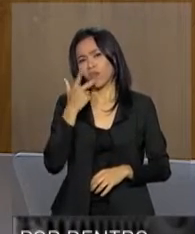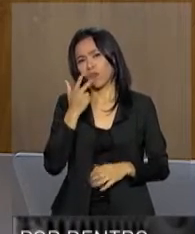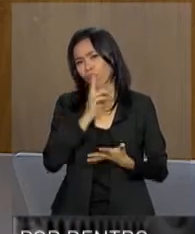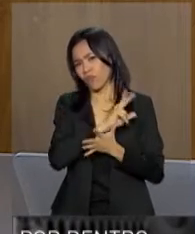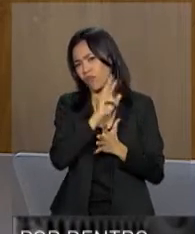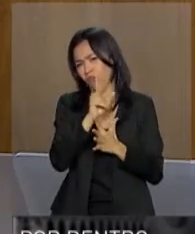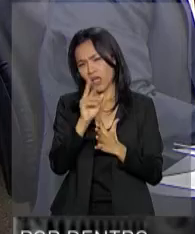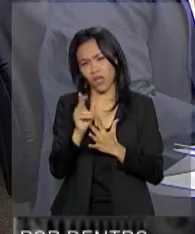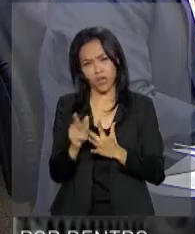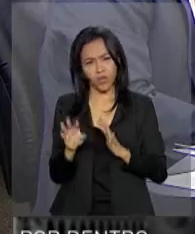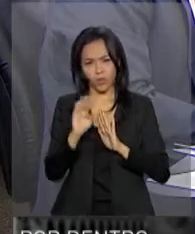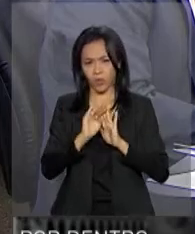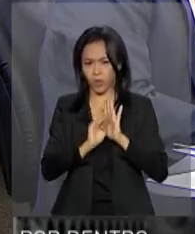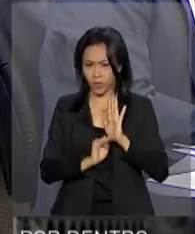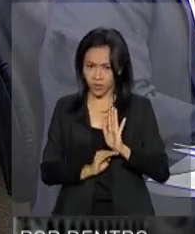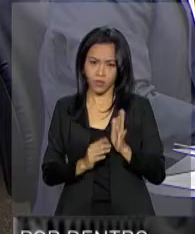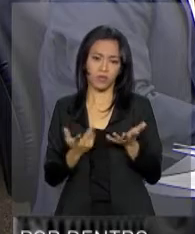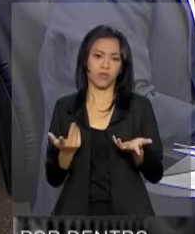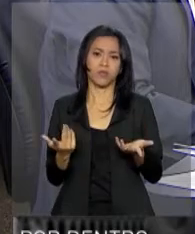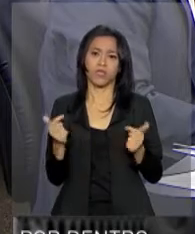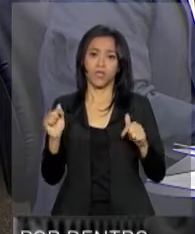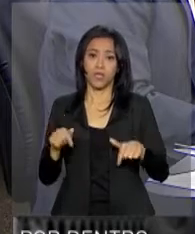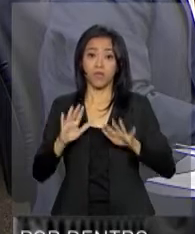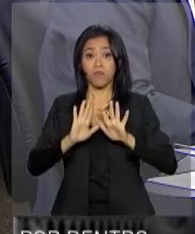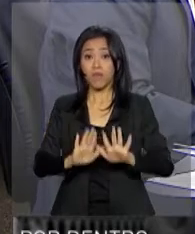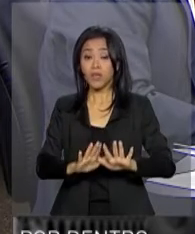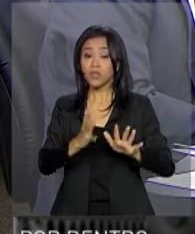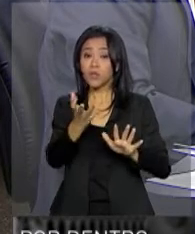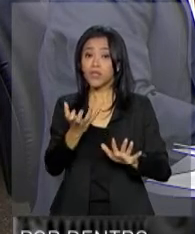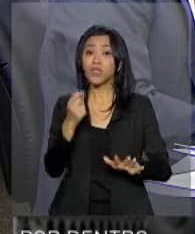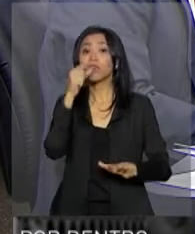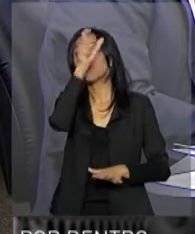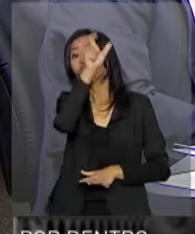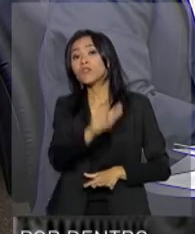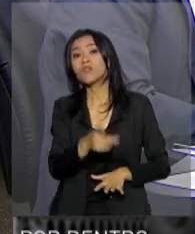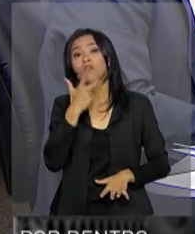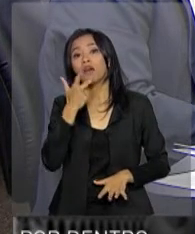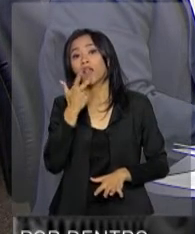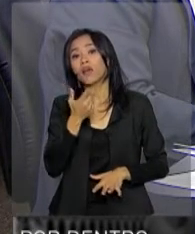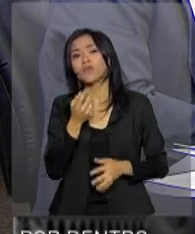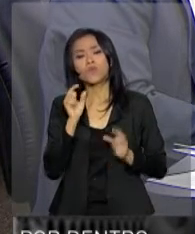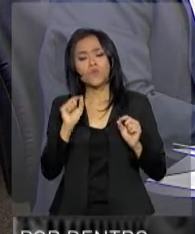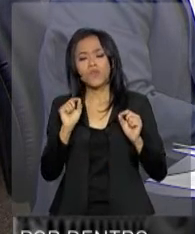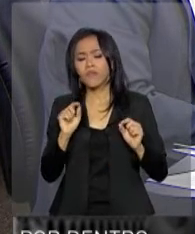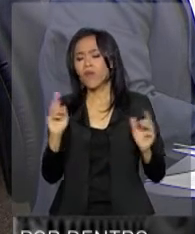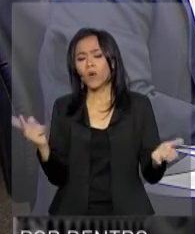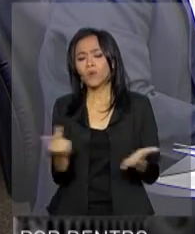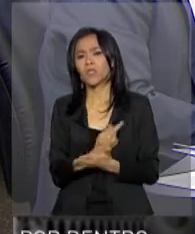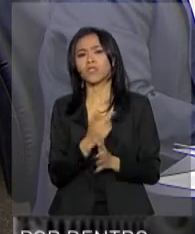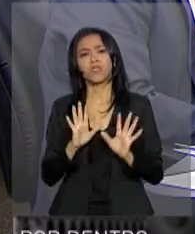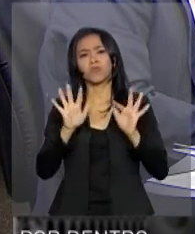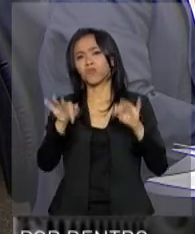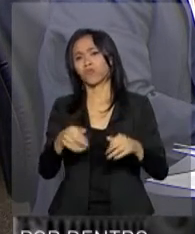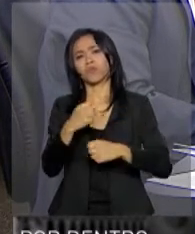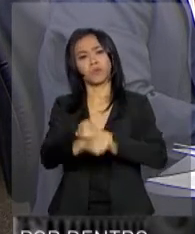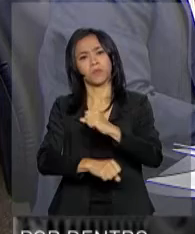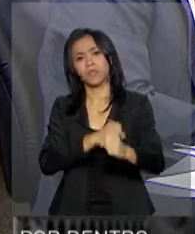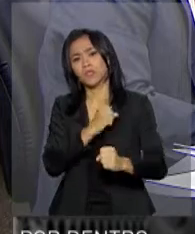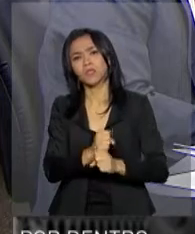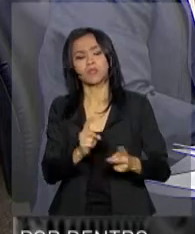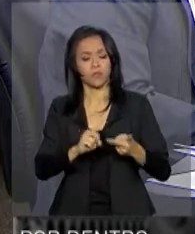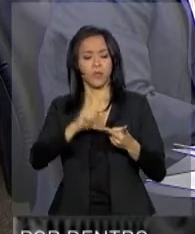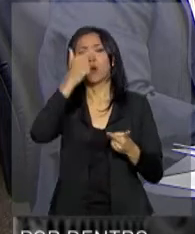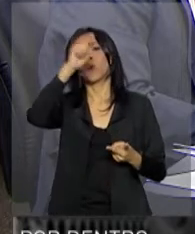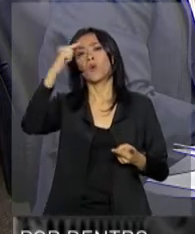do do do nosso programa de hoje mas eu queria falar sobre as perspectivas da equipe o fim do ano outros projetos prioritários do ministério